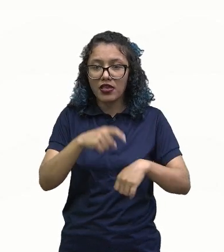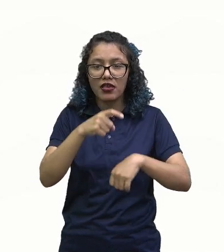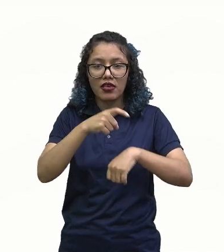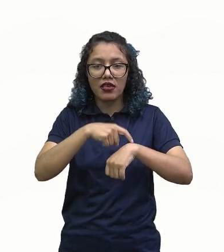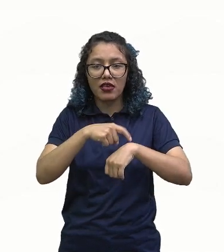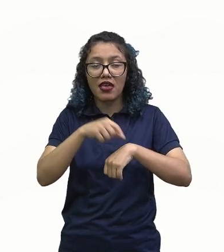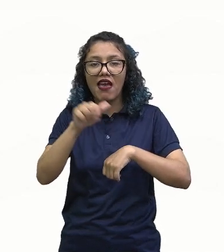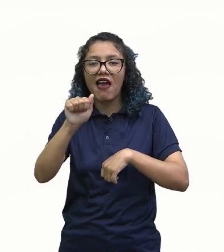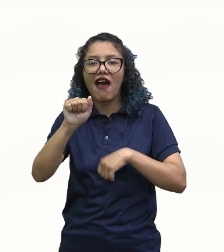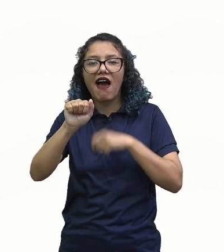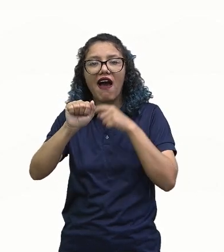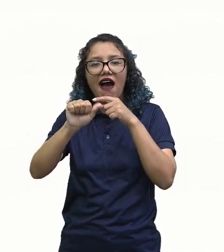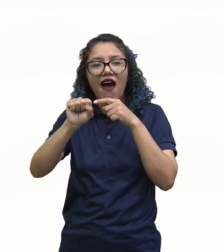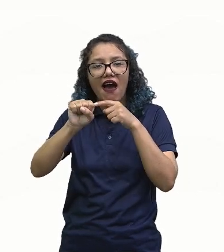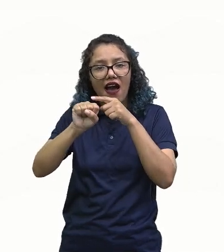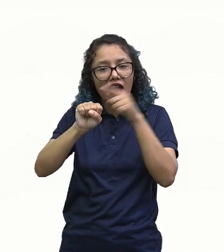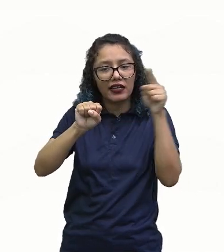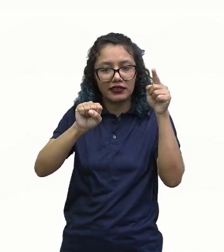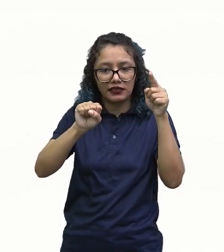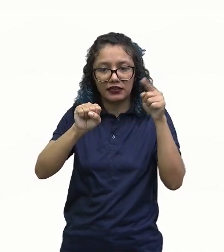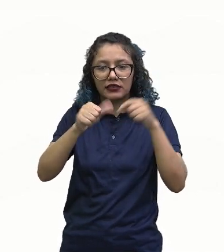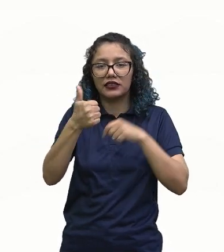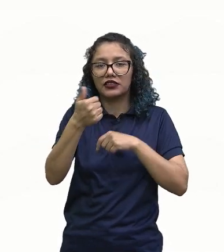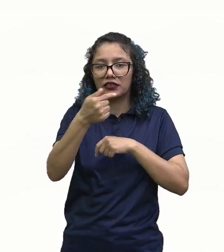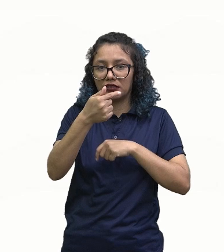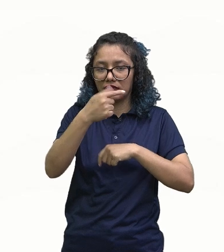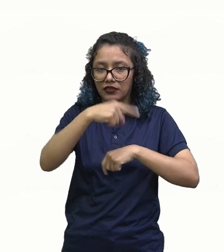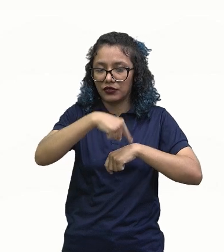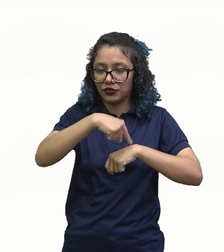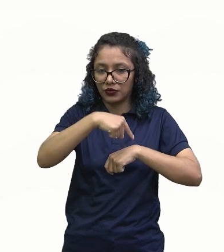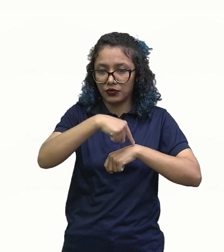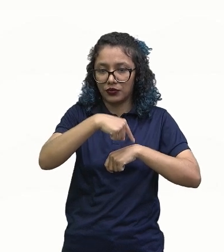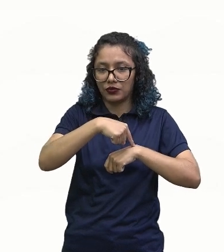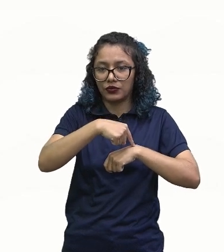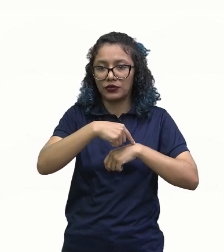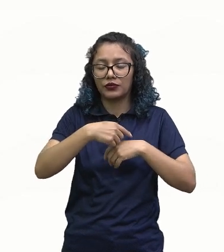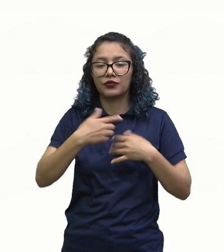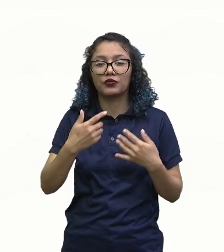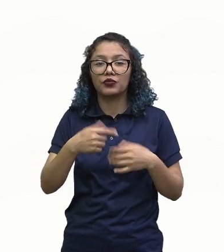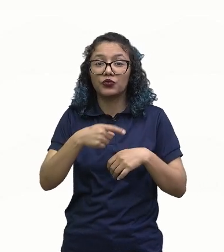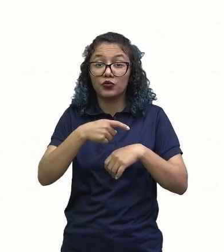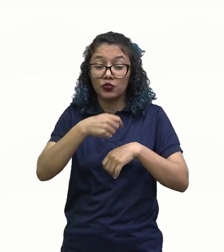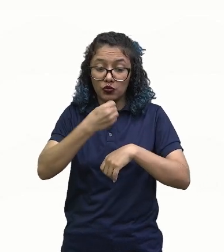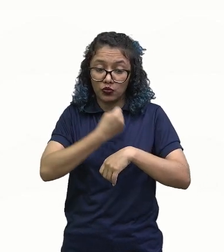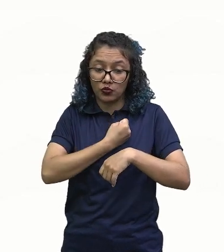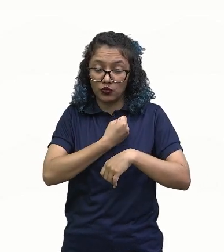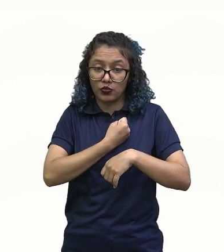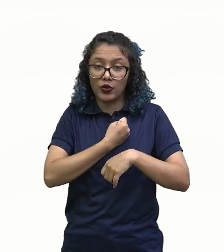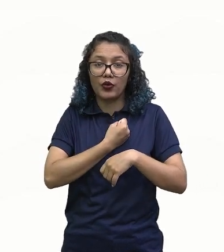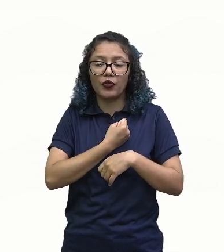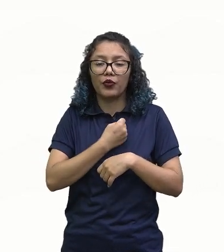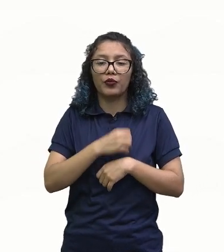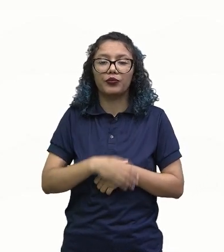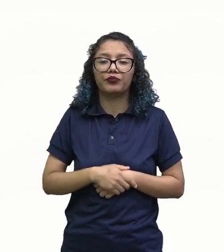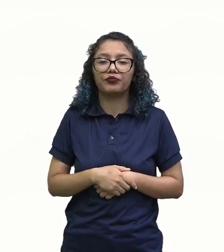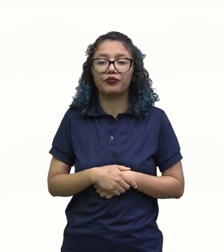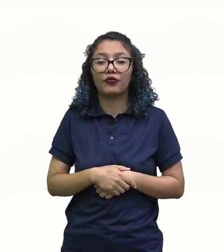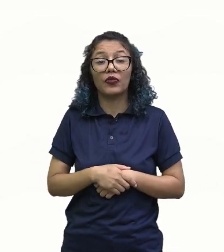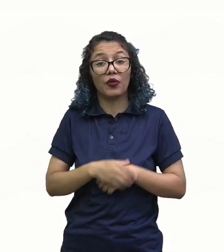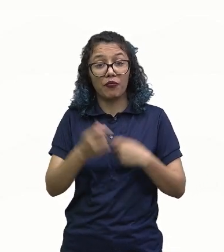certinho aqui a hora. Então, o número cardinal exato. Logo, temos que colocar aqui ó, a crase